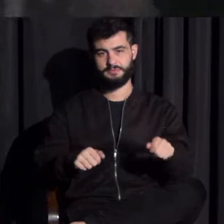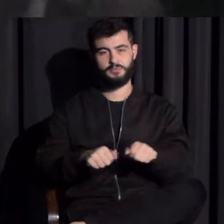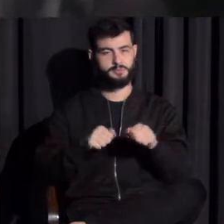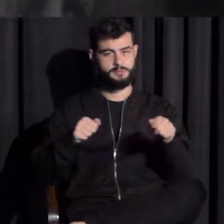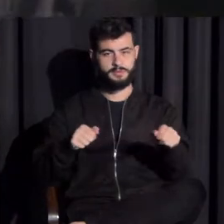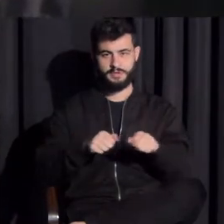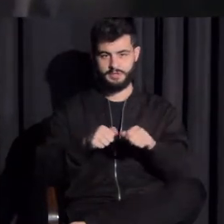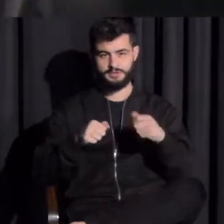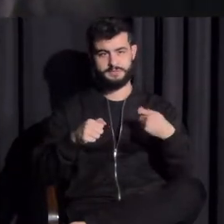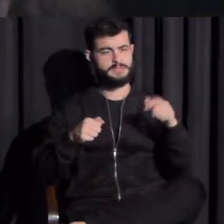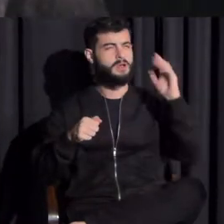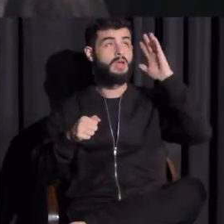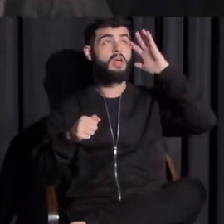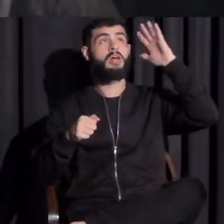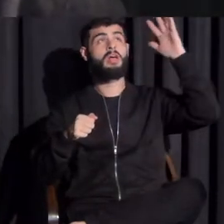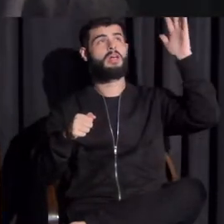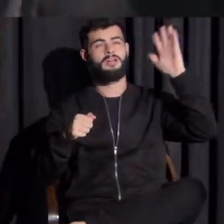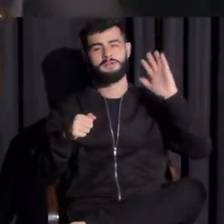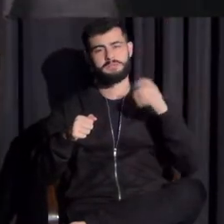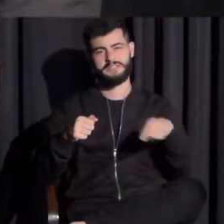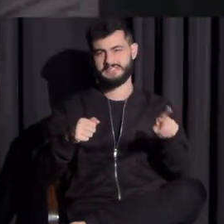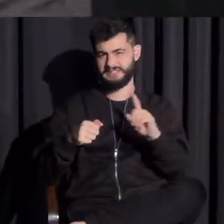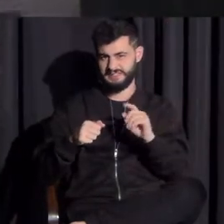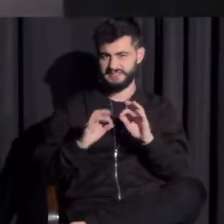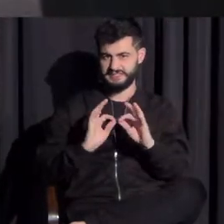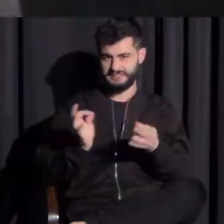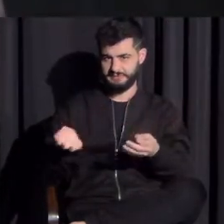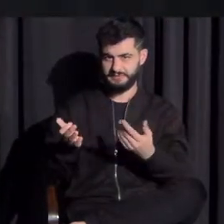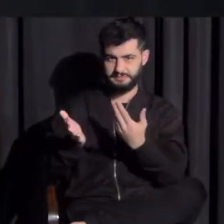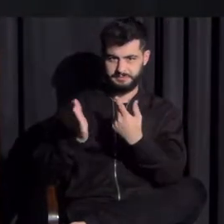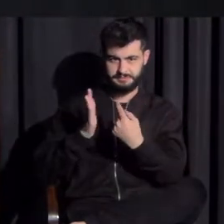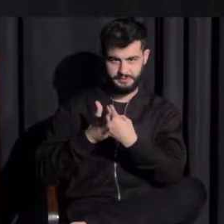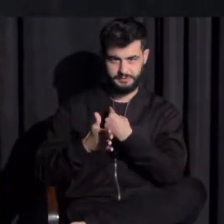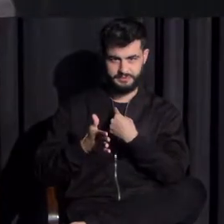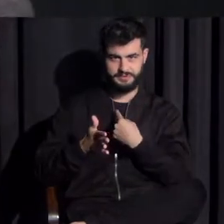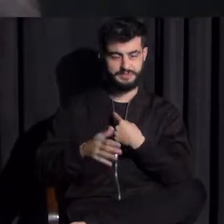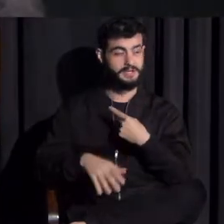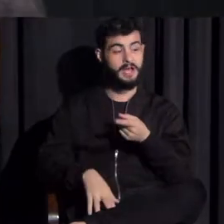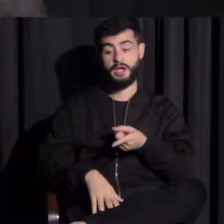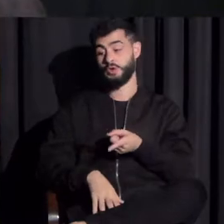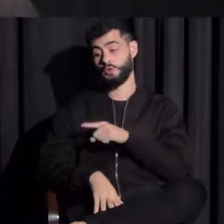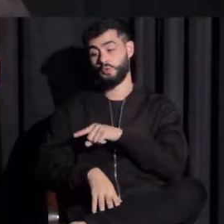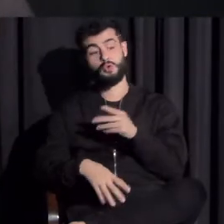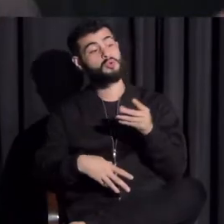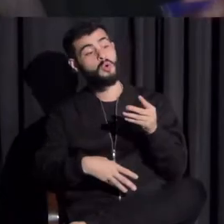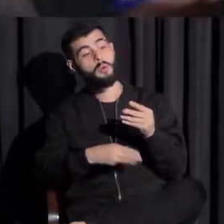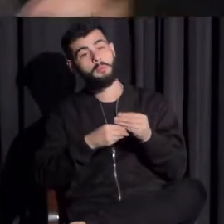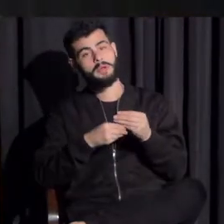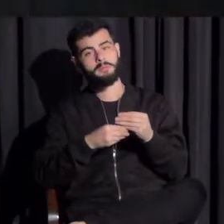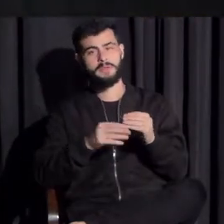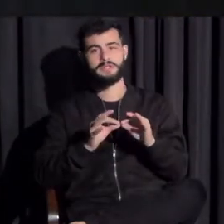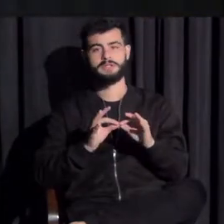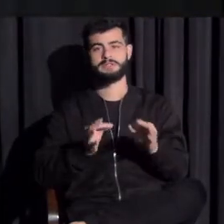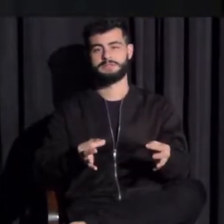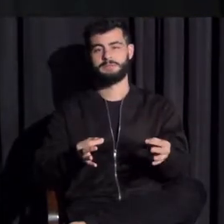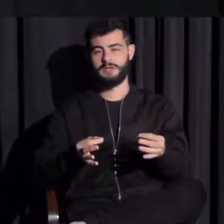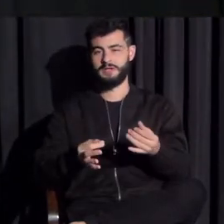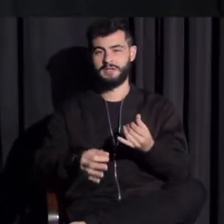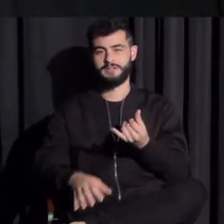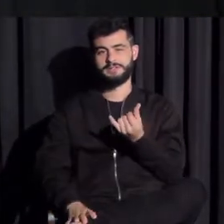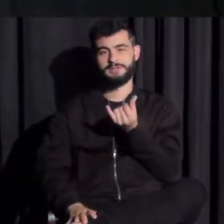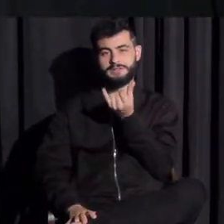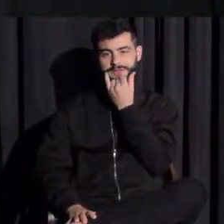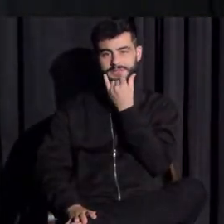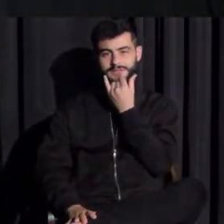elaboração, nada, coisinha simples mesmo. E aí vem o outro ao lado e fala assim, não, eu vou complementar. Eu falei, pronto,